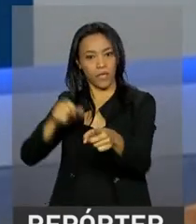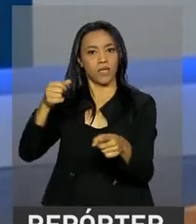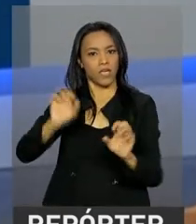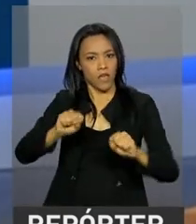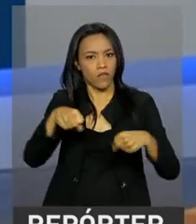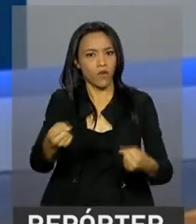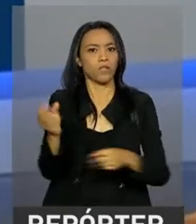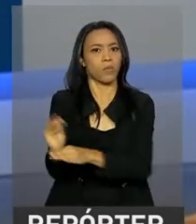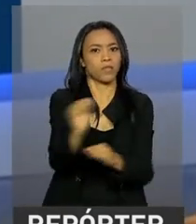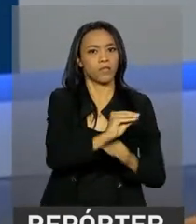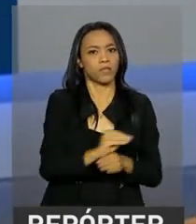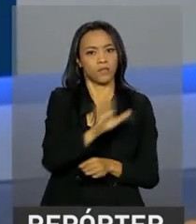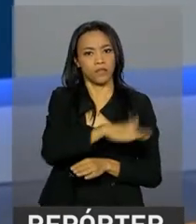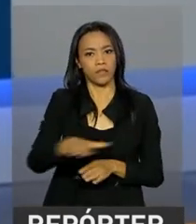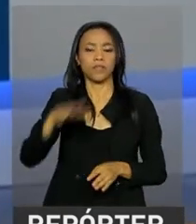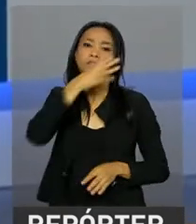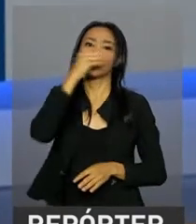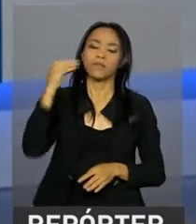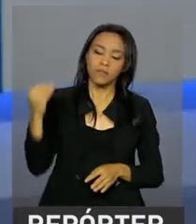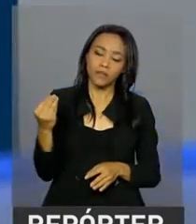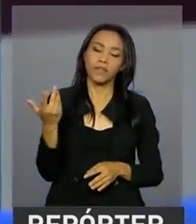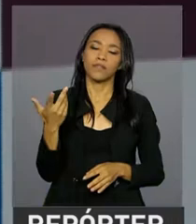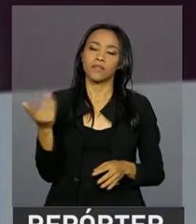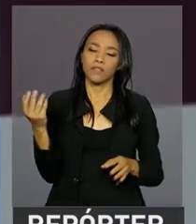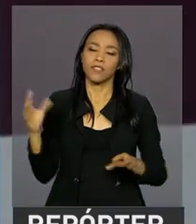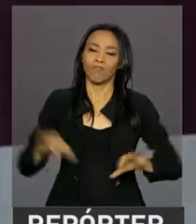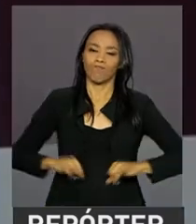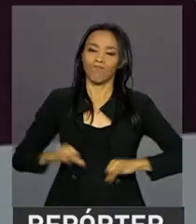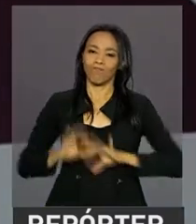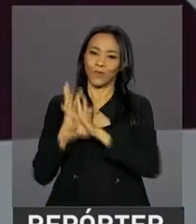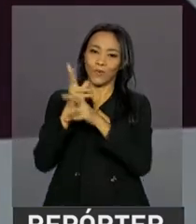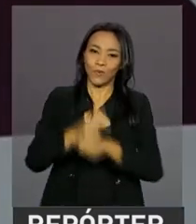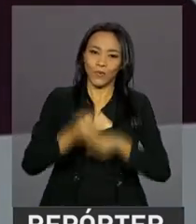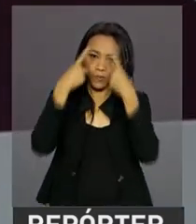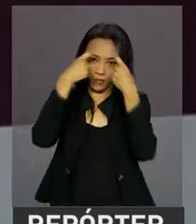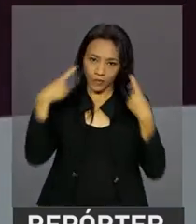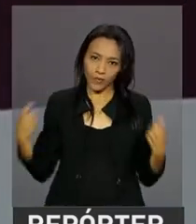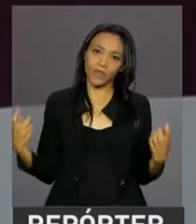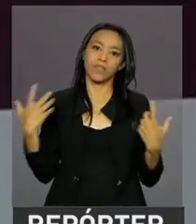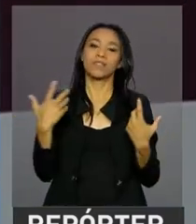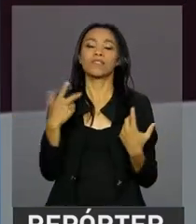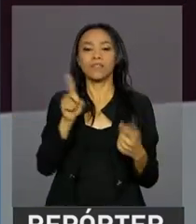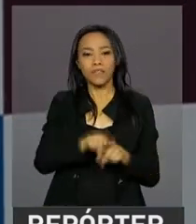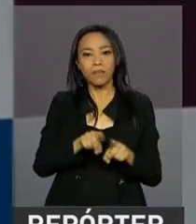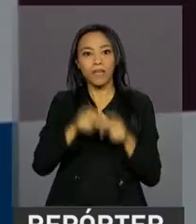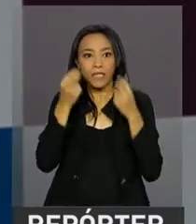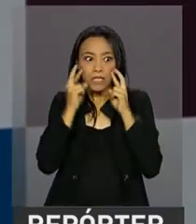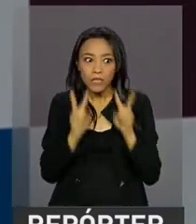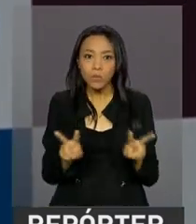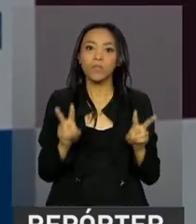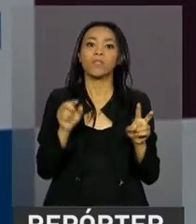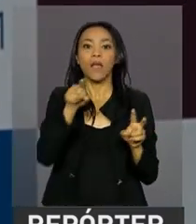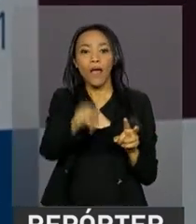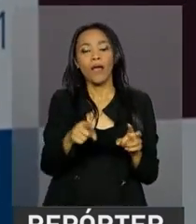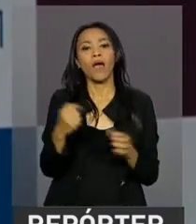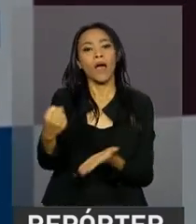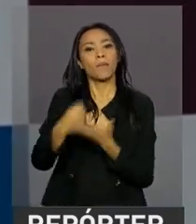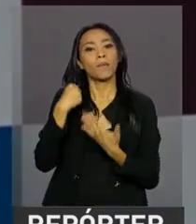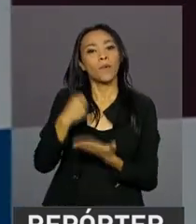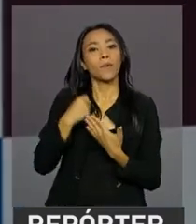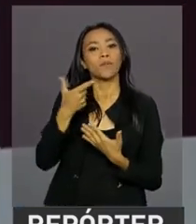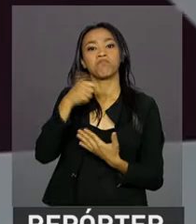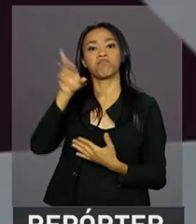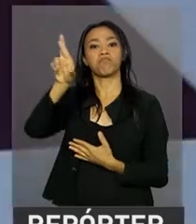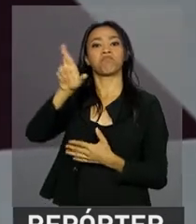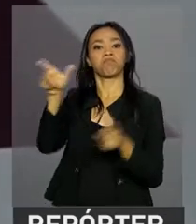e o atendimento de crianças e adolescentes vítimas e testemunhas de agressões uma lei elaborada com a participação e o apoio do unicef